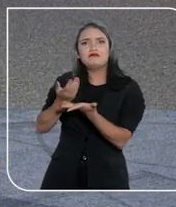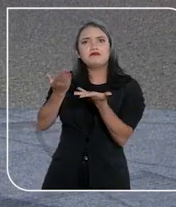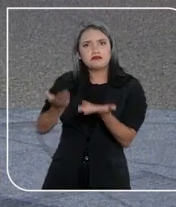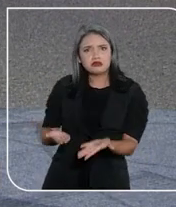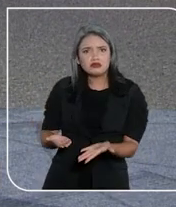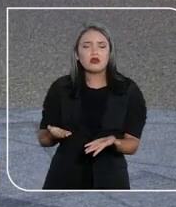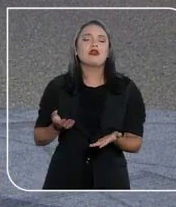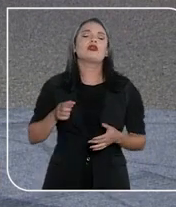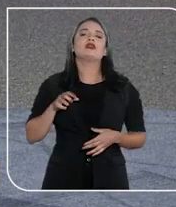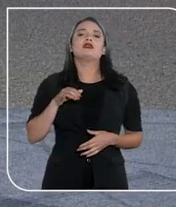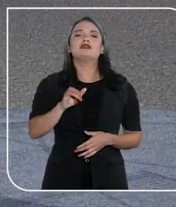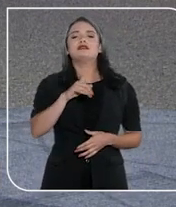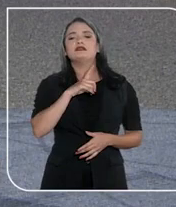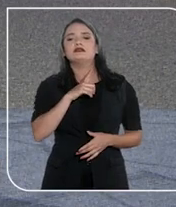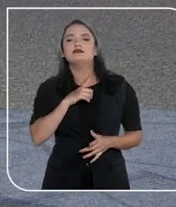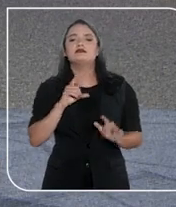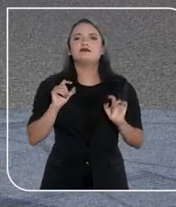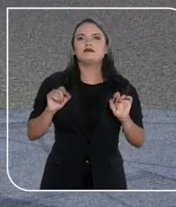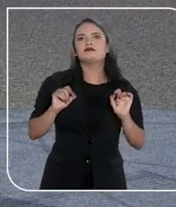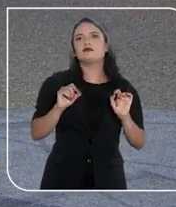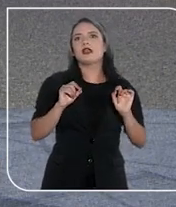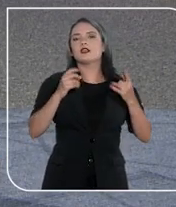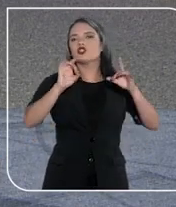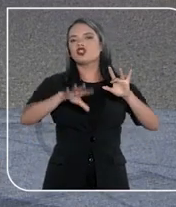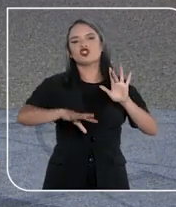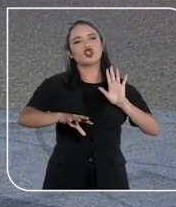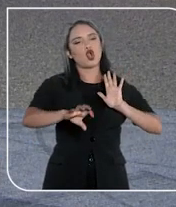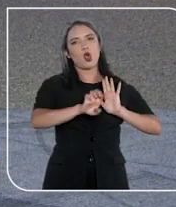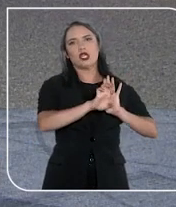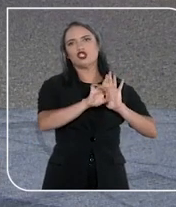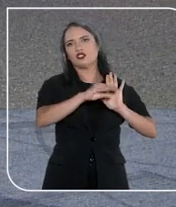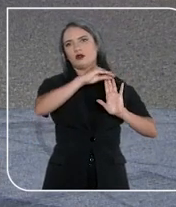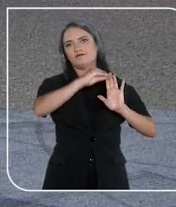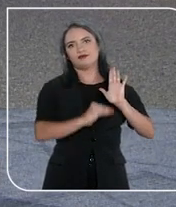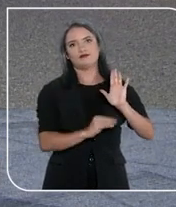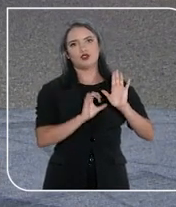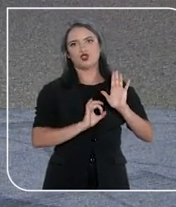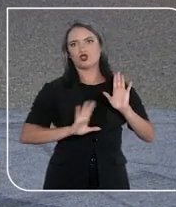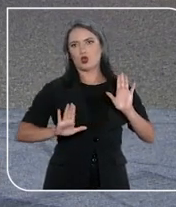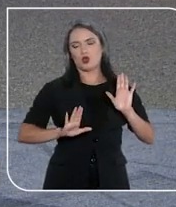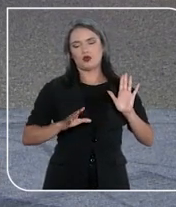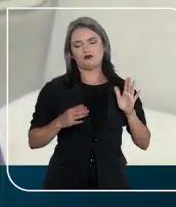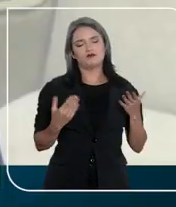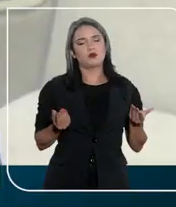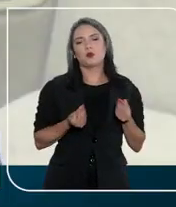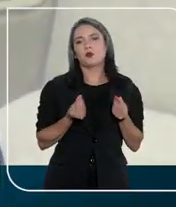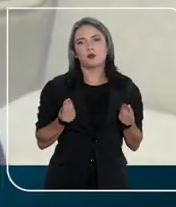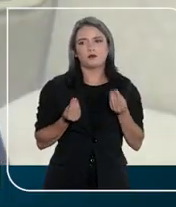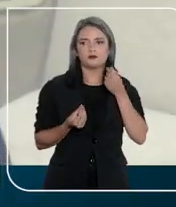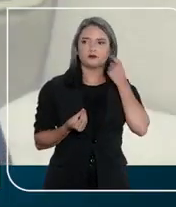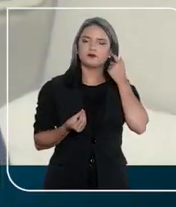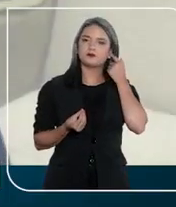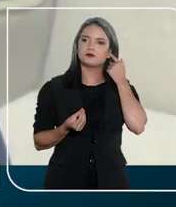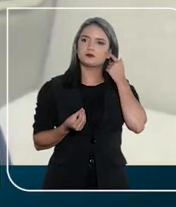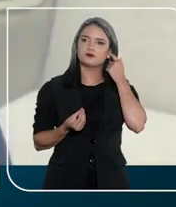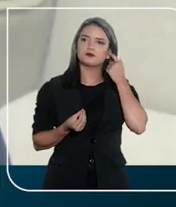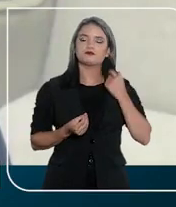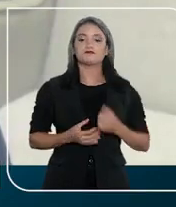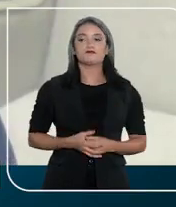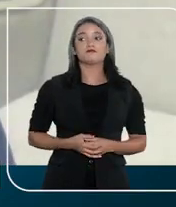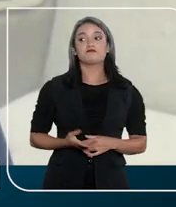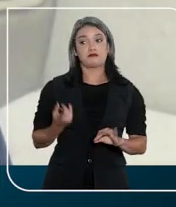seria exaustivo ou apenas um rumo, aí, um norte exemplificativo. Uma pergunta